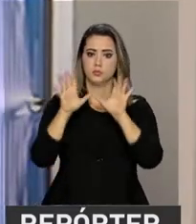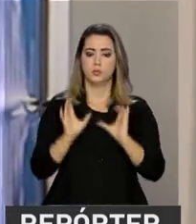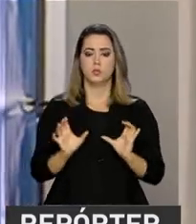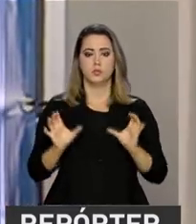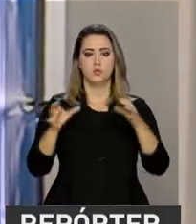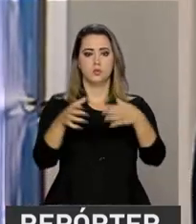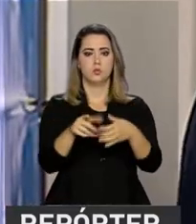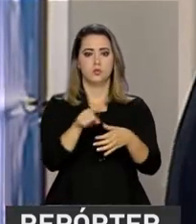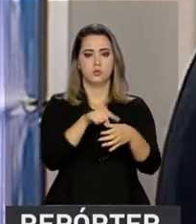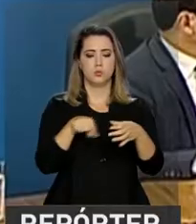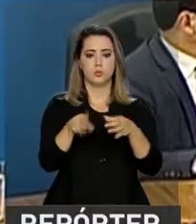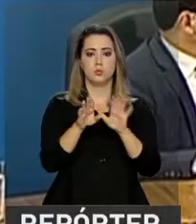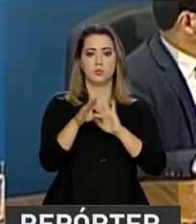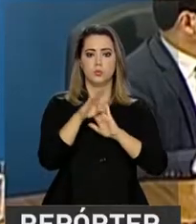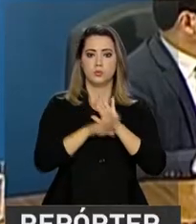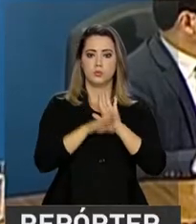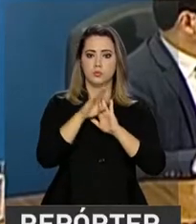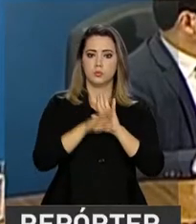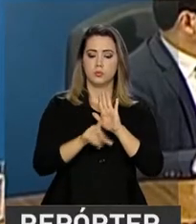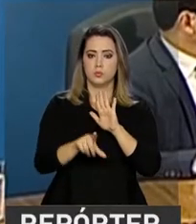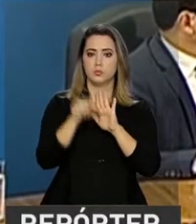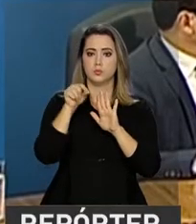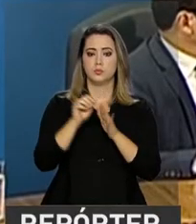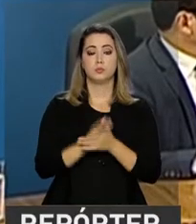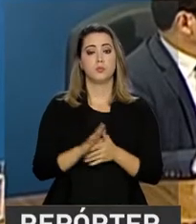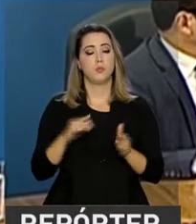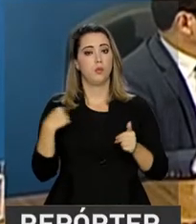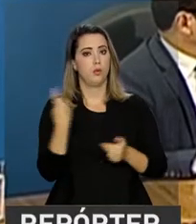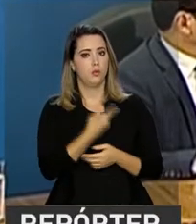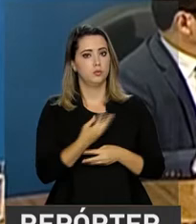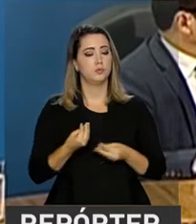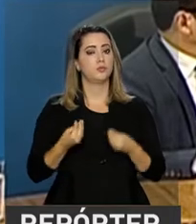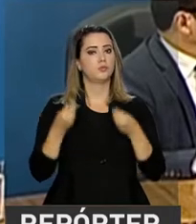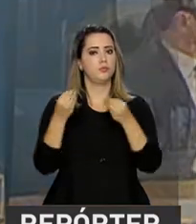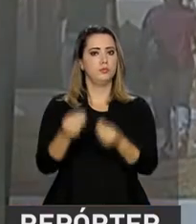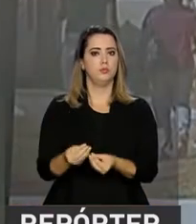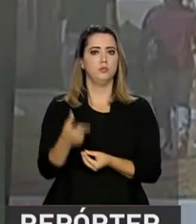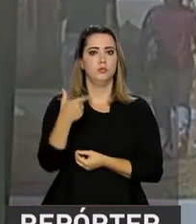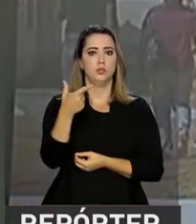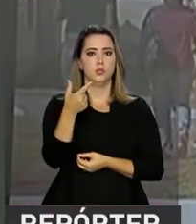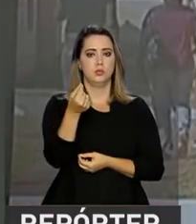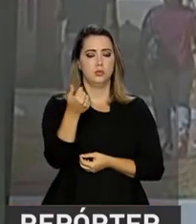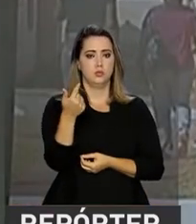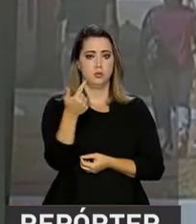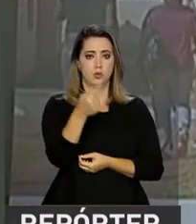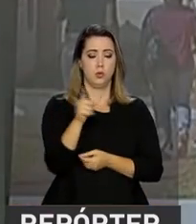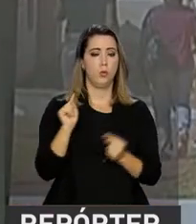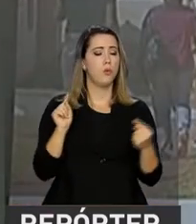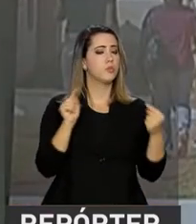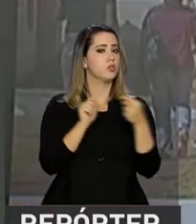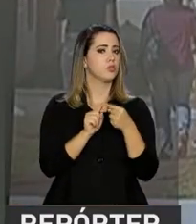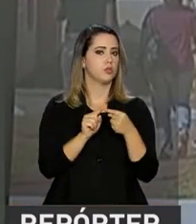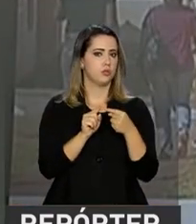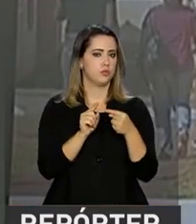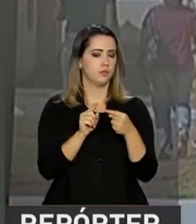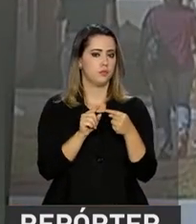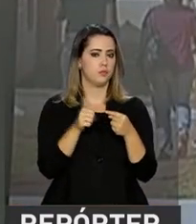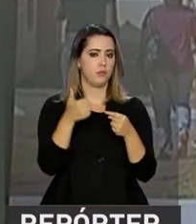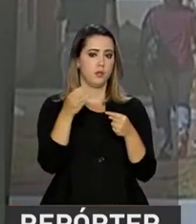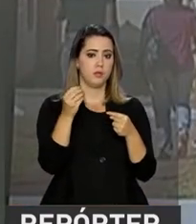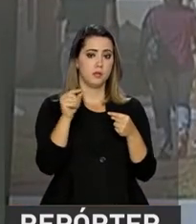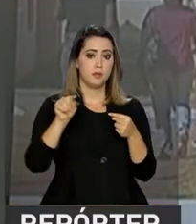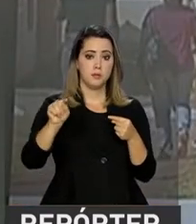dos projetos selecionados, nos levando a 2017, da meta das 100